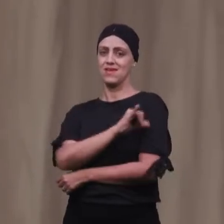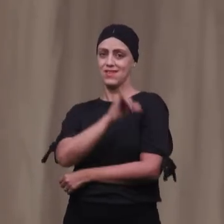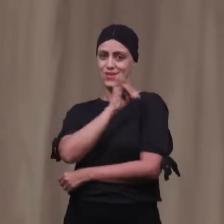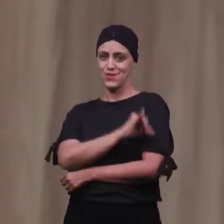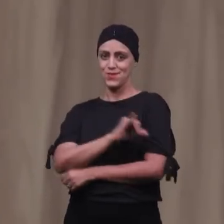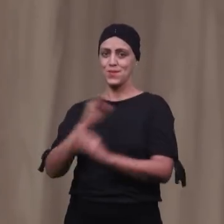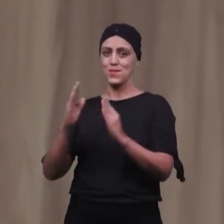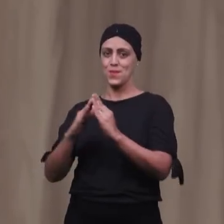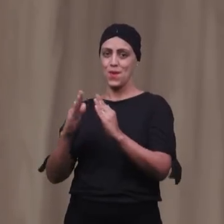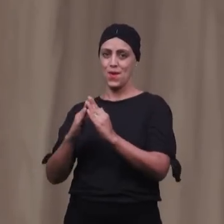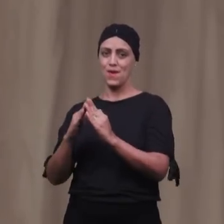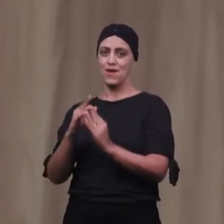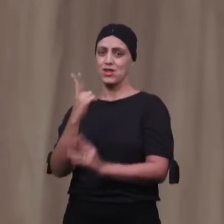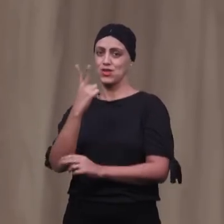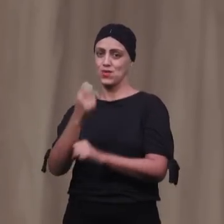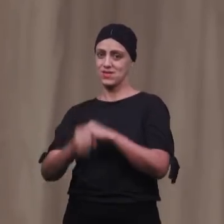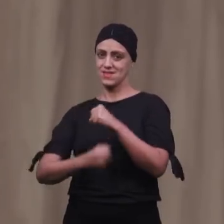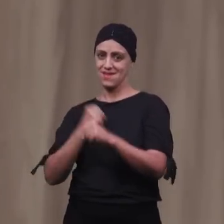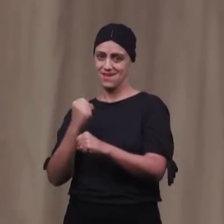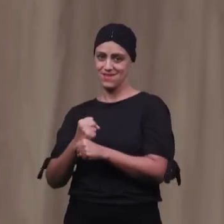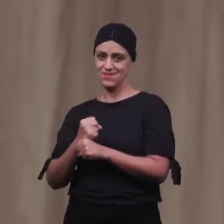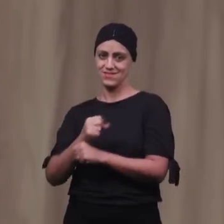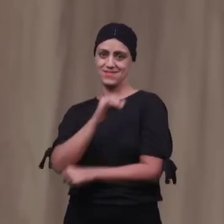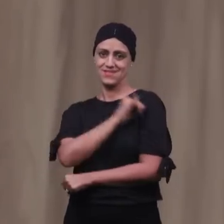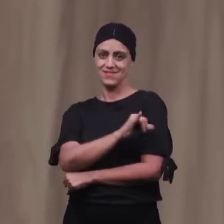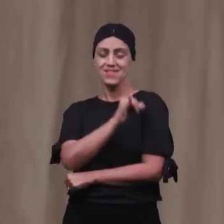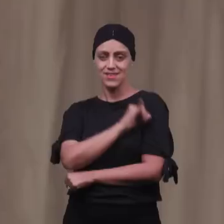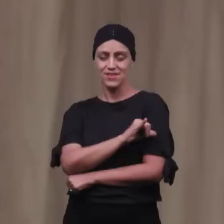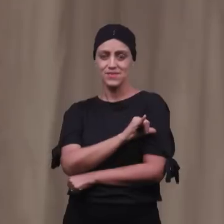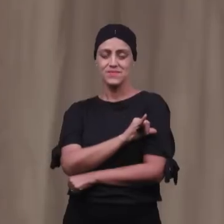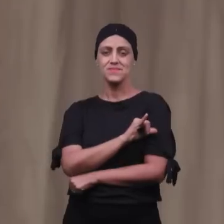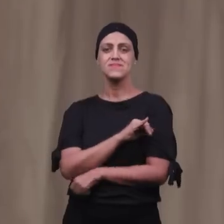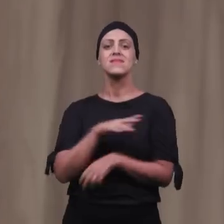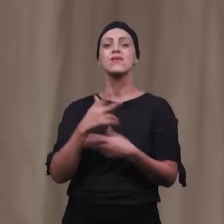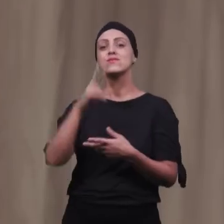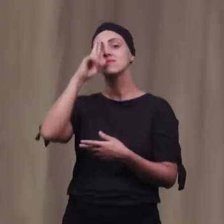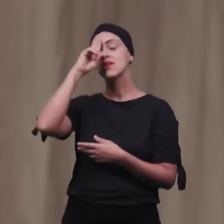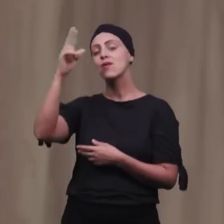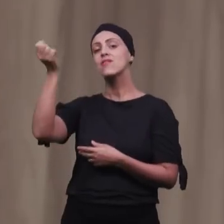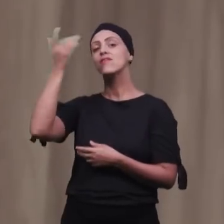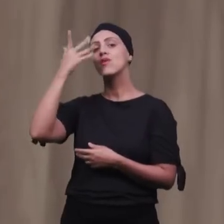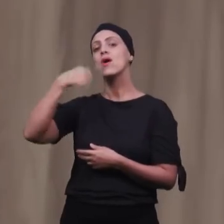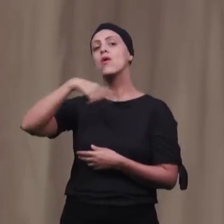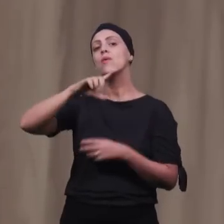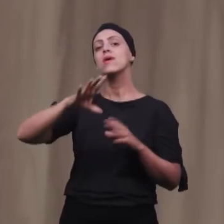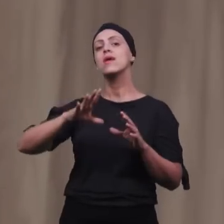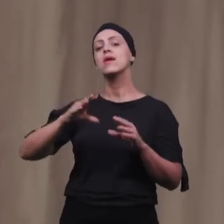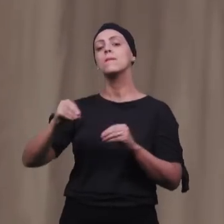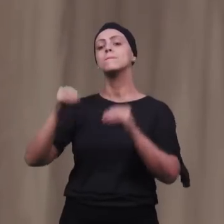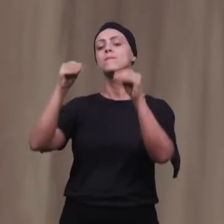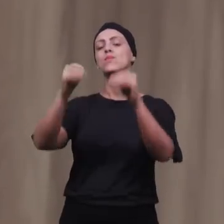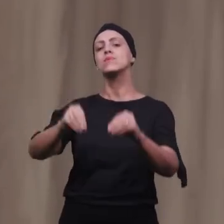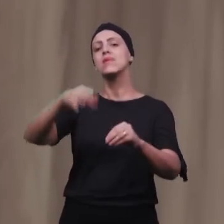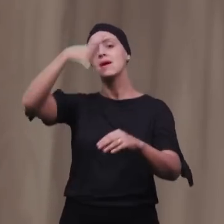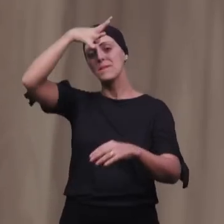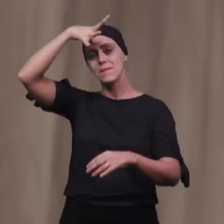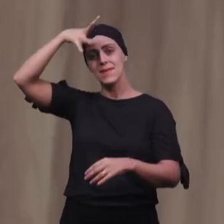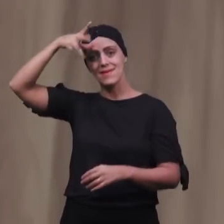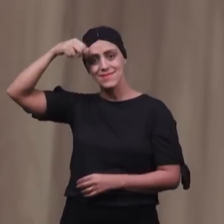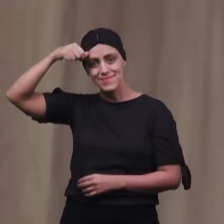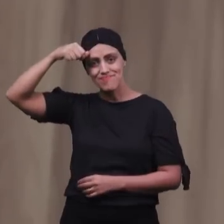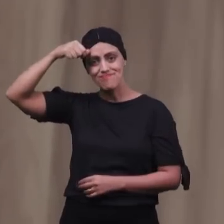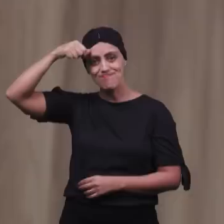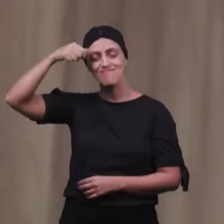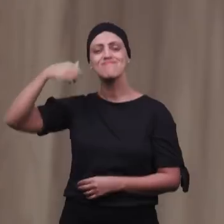Rio. Aí o Senhor deu uma revelação que eu fosse para Manaus. Fiquei 2 anos em Manaus. Aí